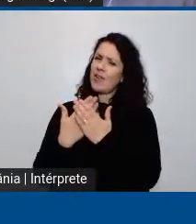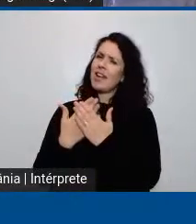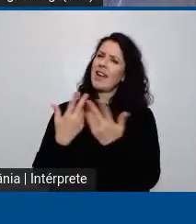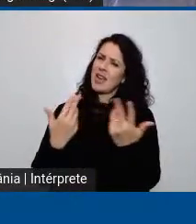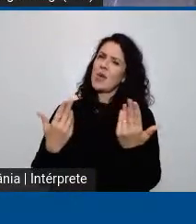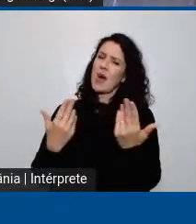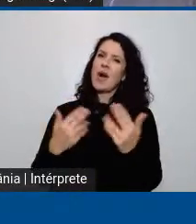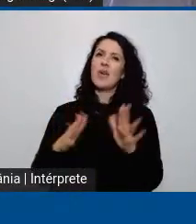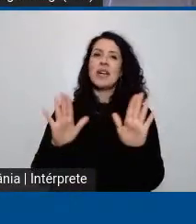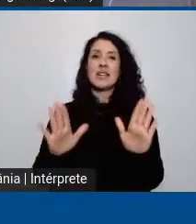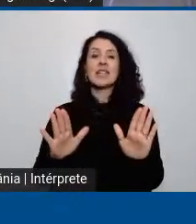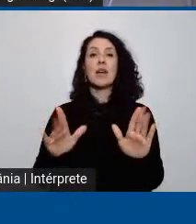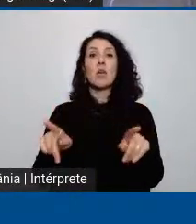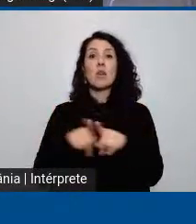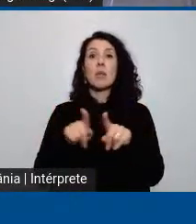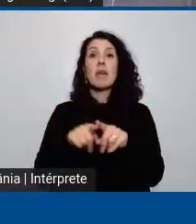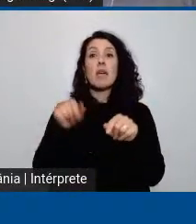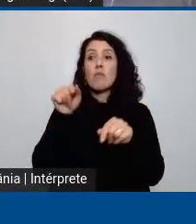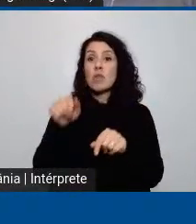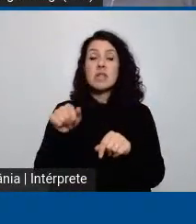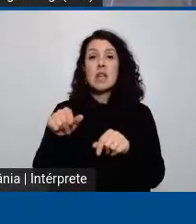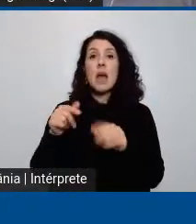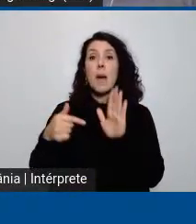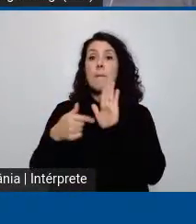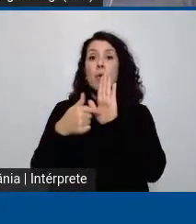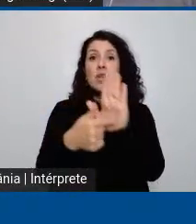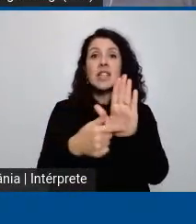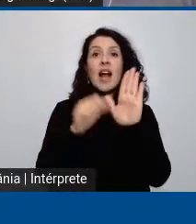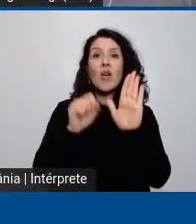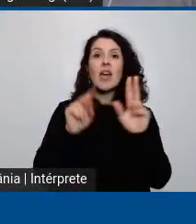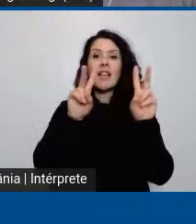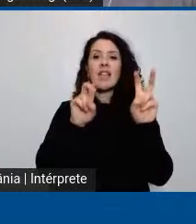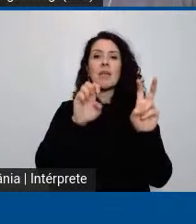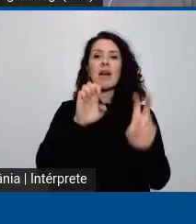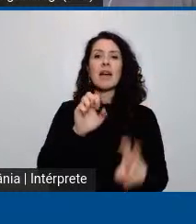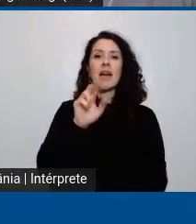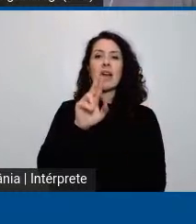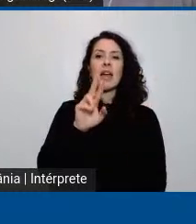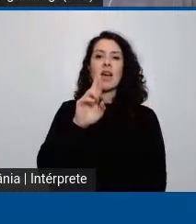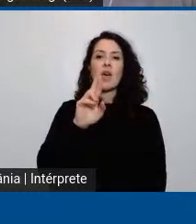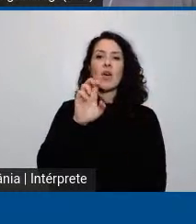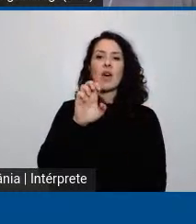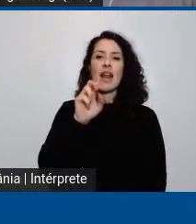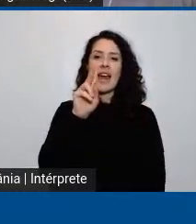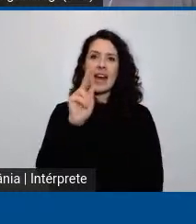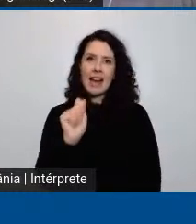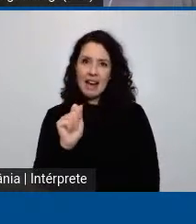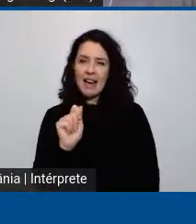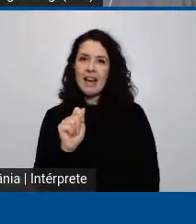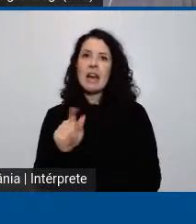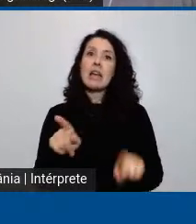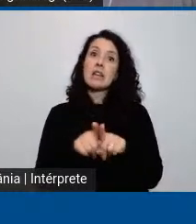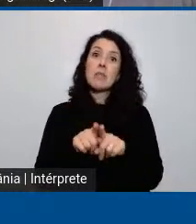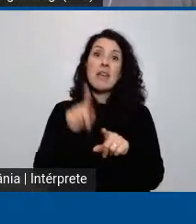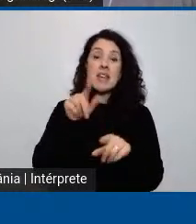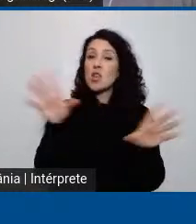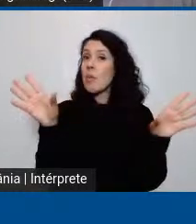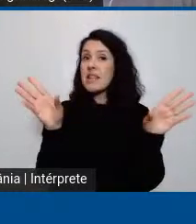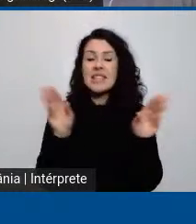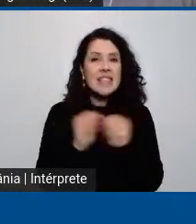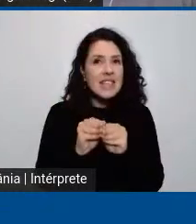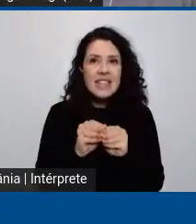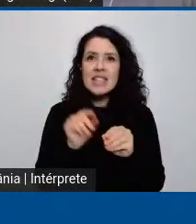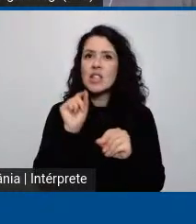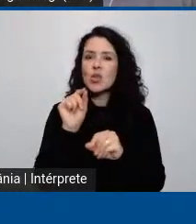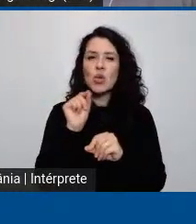E por trazer também aqui de novo a questão do Eureka, né? E como o Eureka é essa síntese, talvez, né?